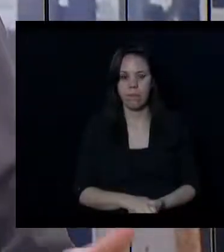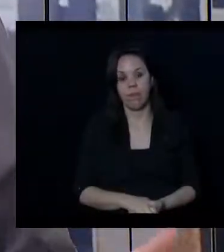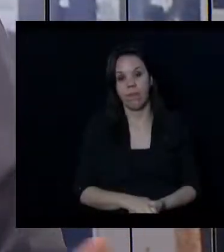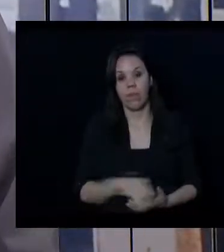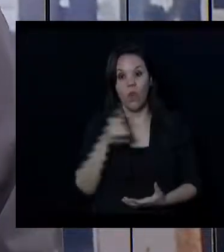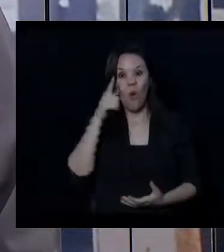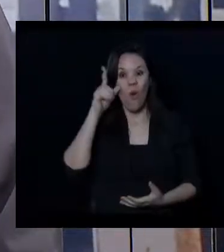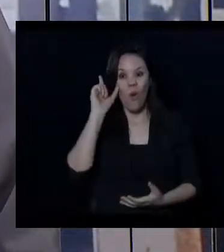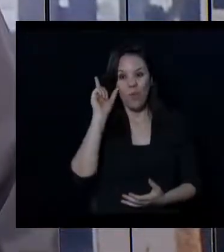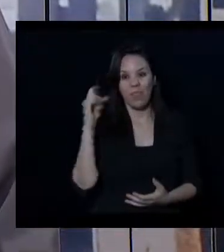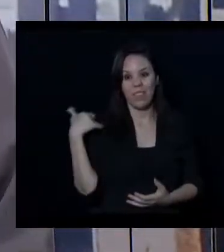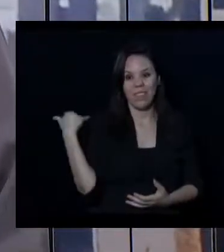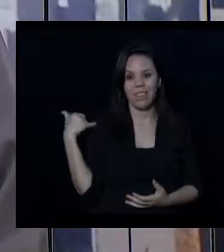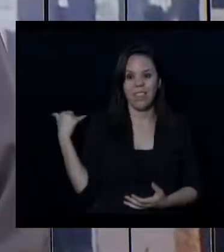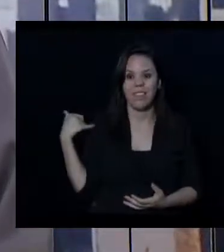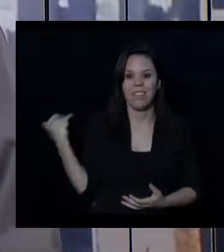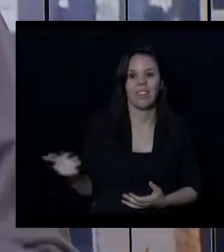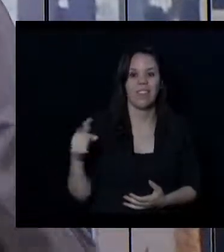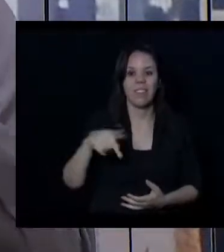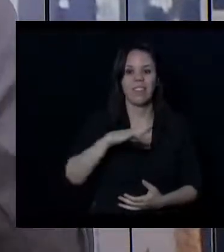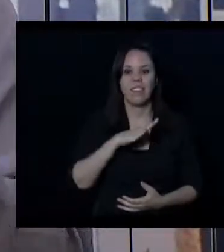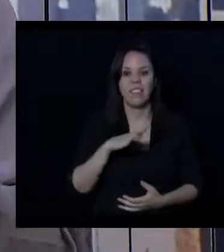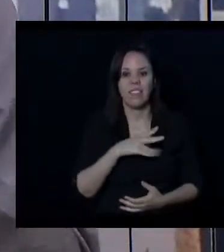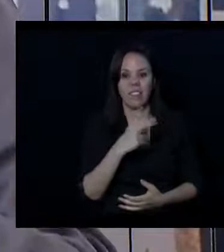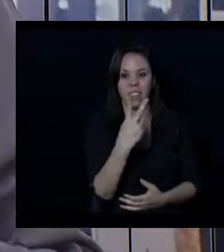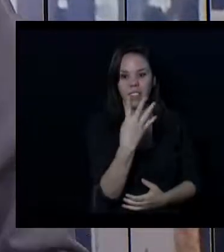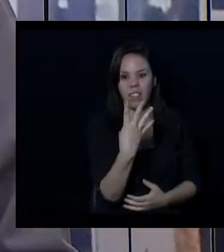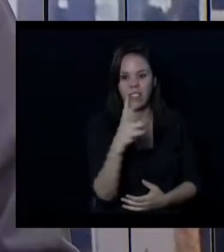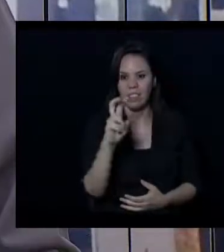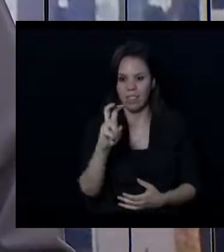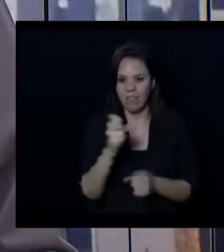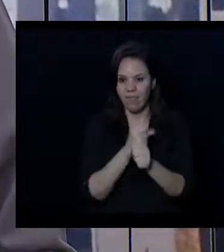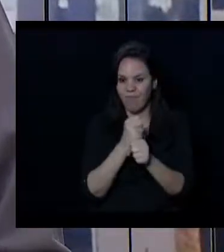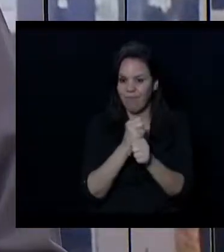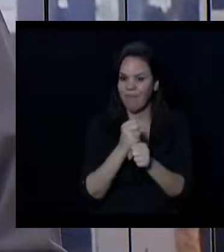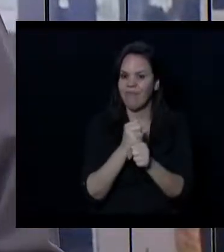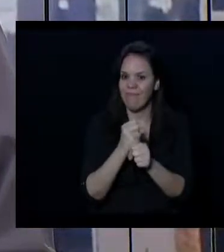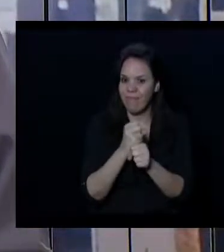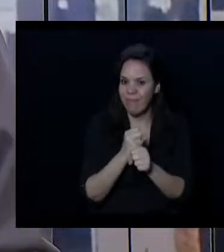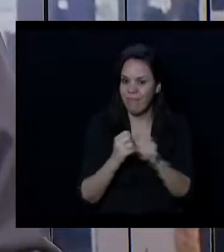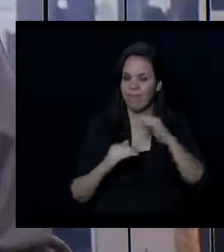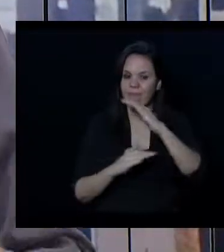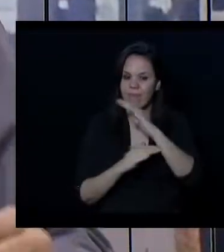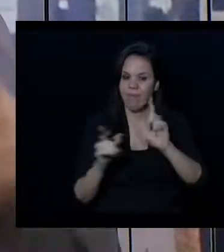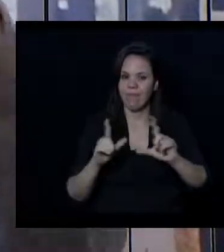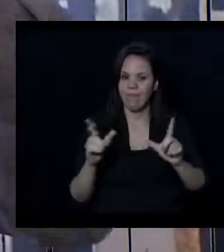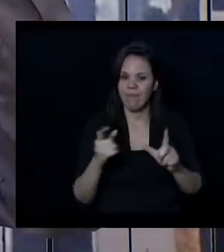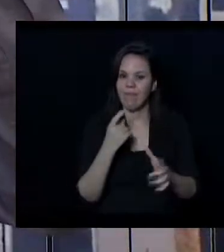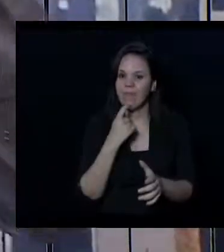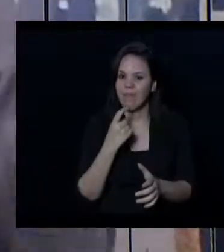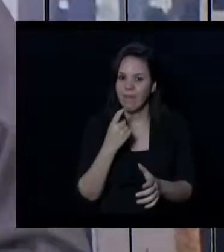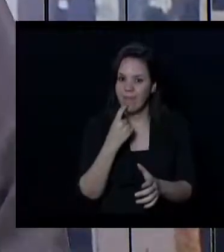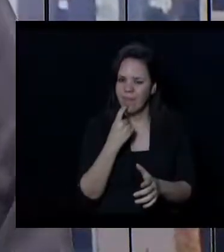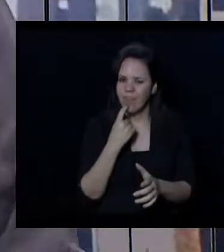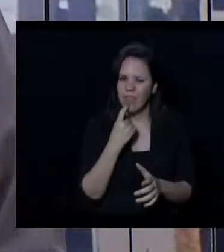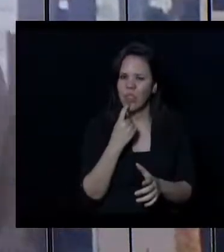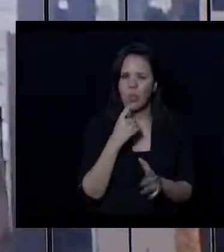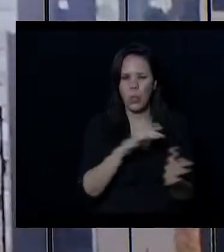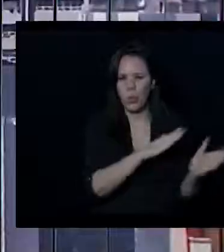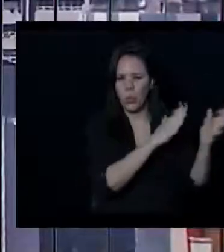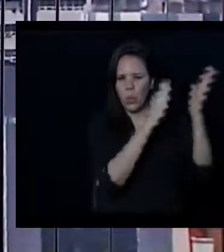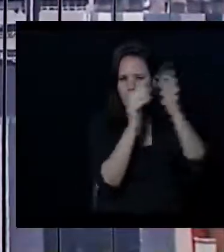Ontem foi aniversário da cidade, 245 anos, e a TV Câmara Campinas fez a